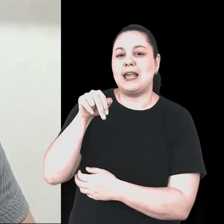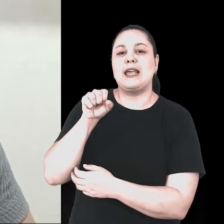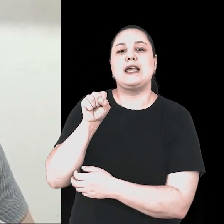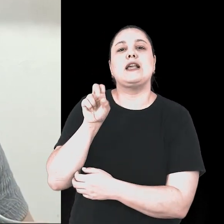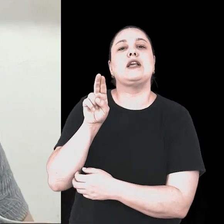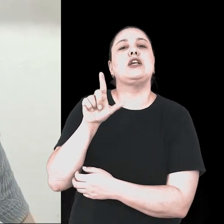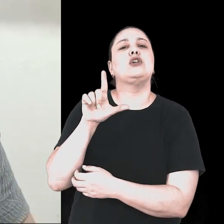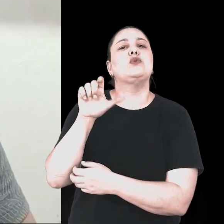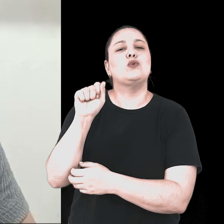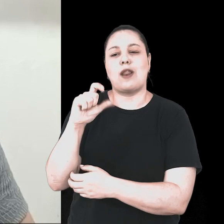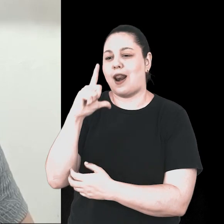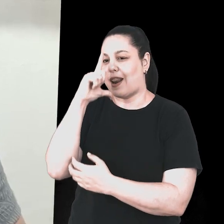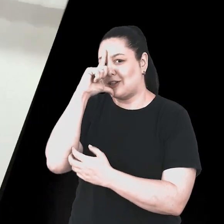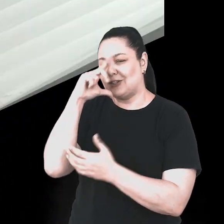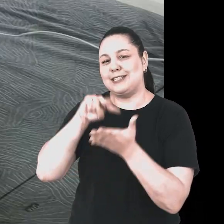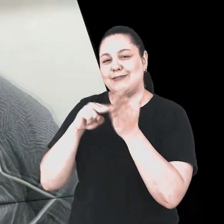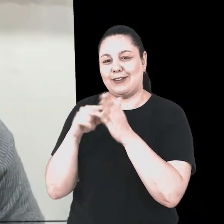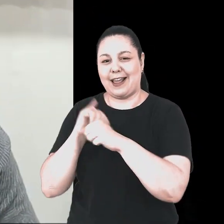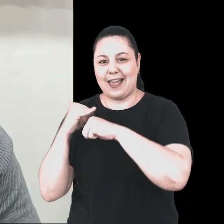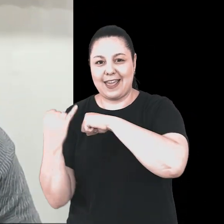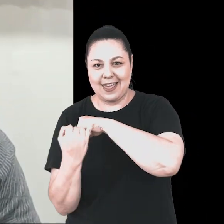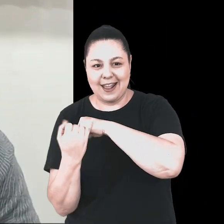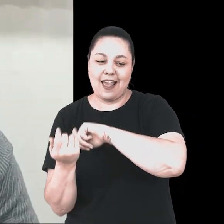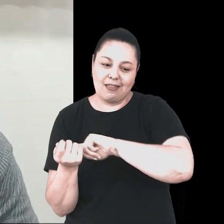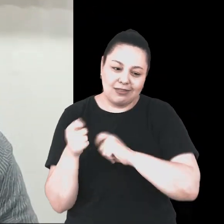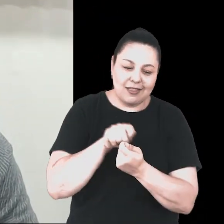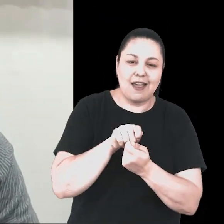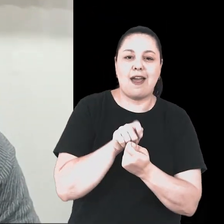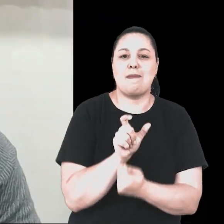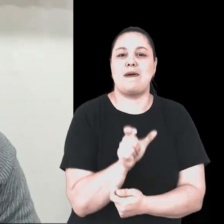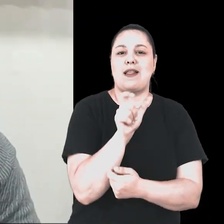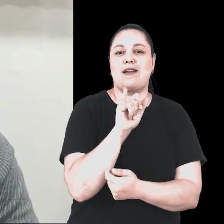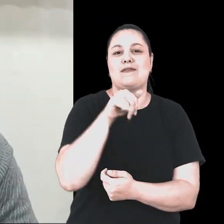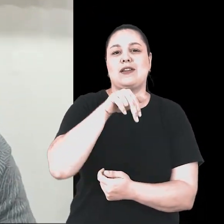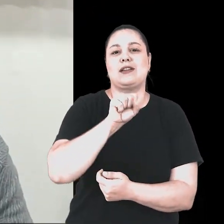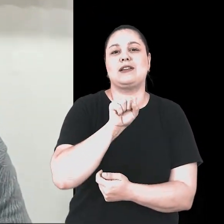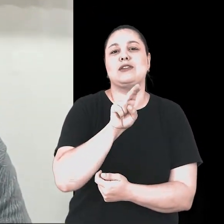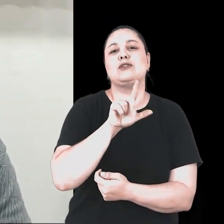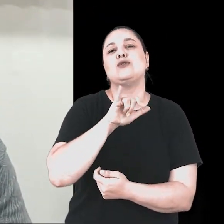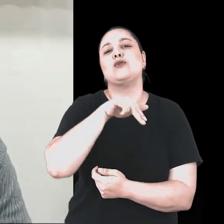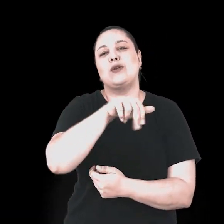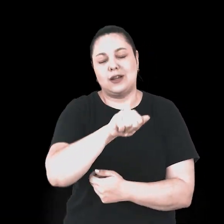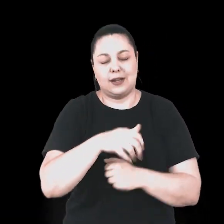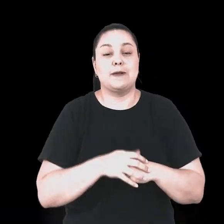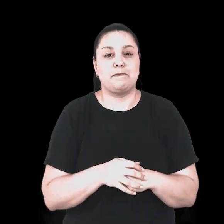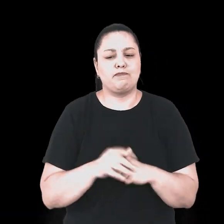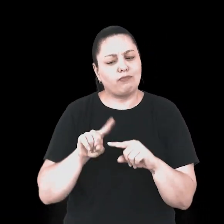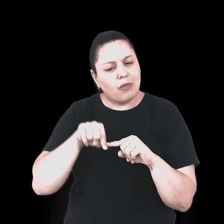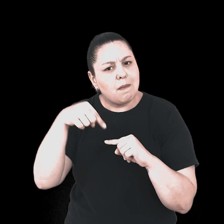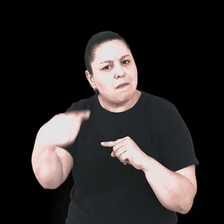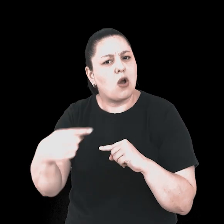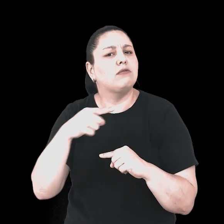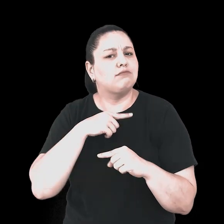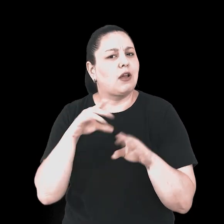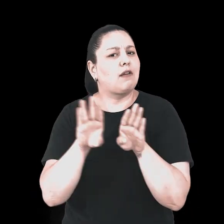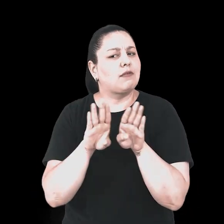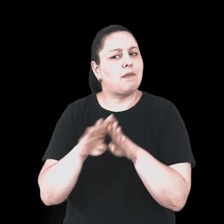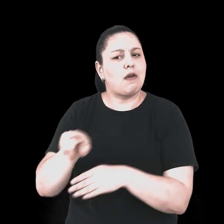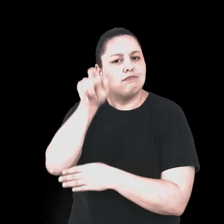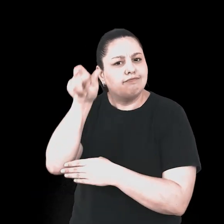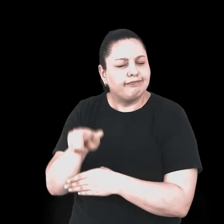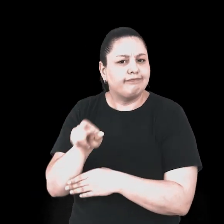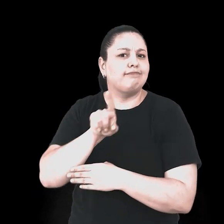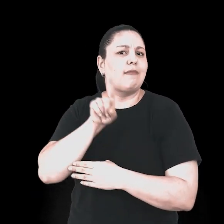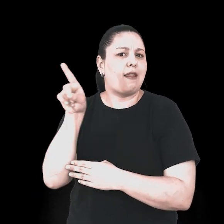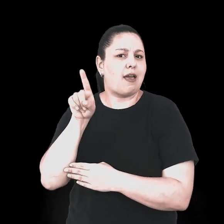latim insula, que significa ilha. Em 1920, o cirurgião ortopedista canadense Frederick Banting, que havia